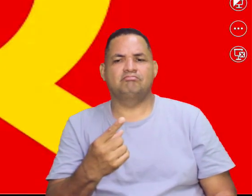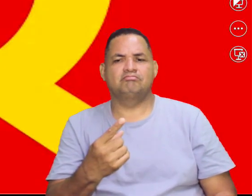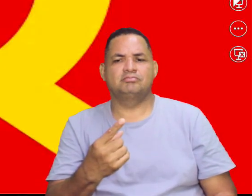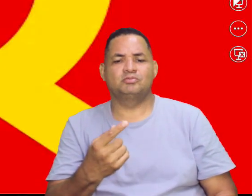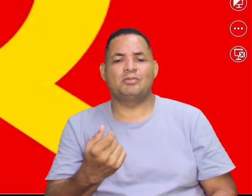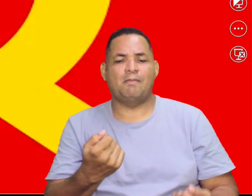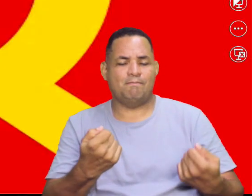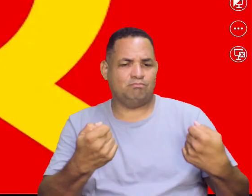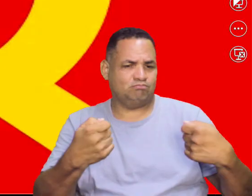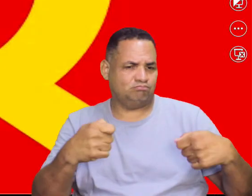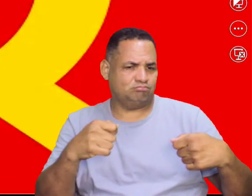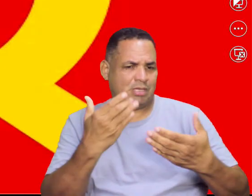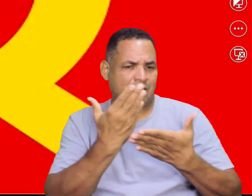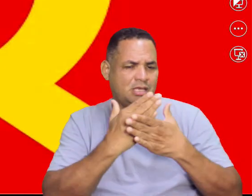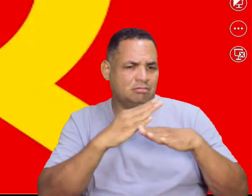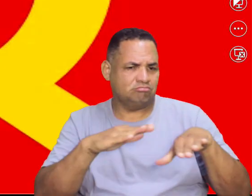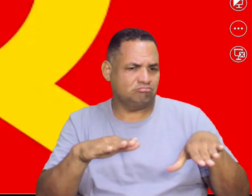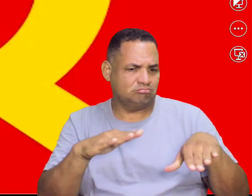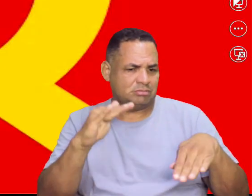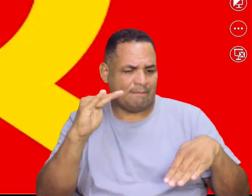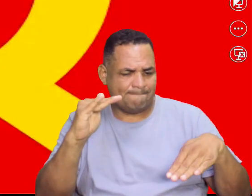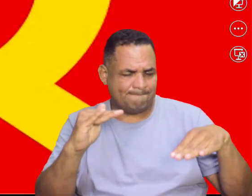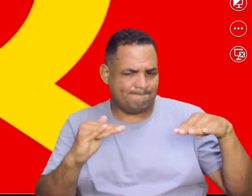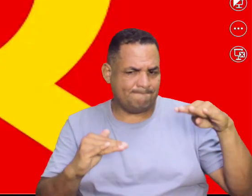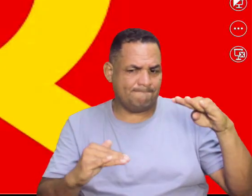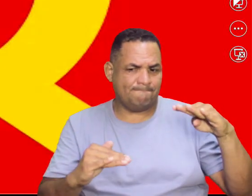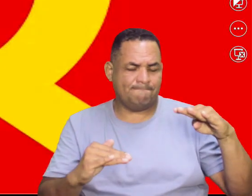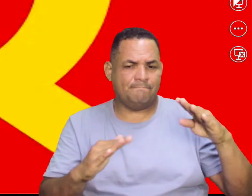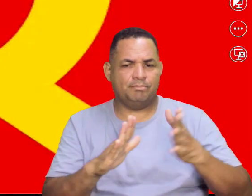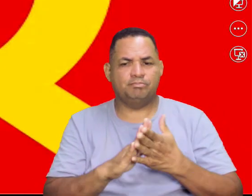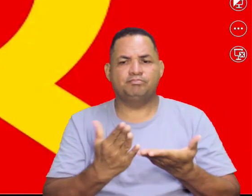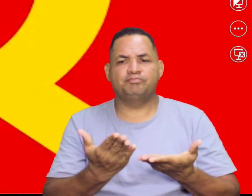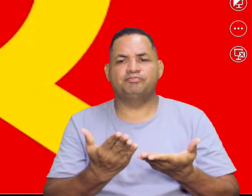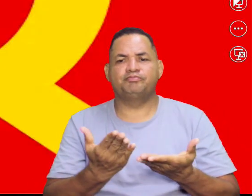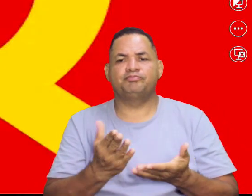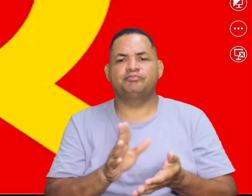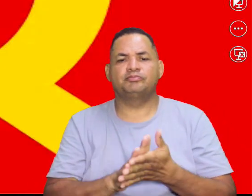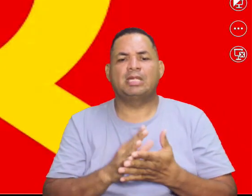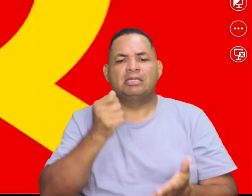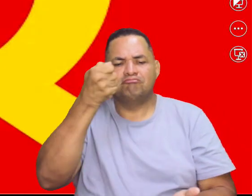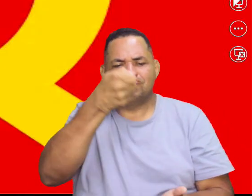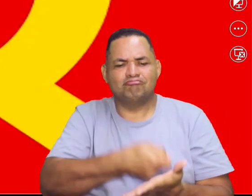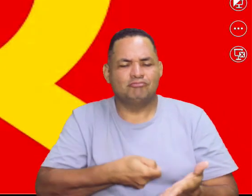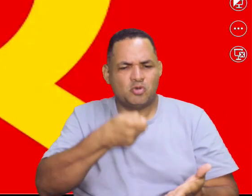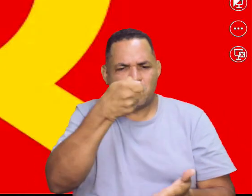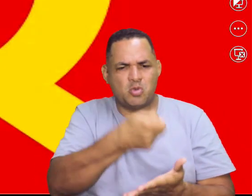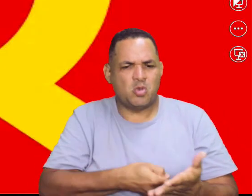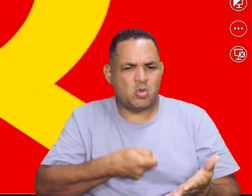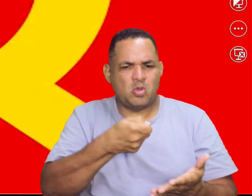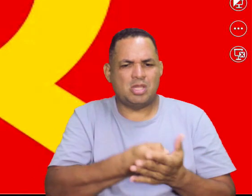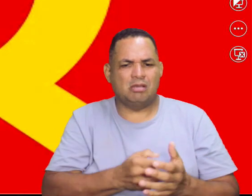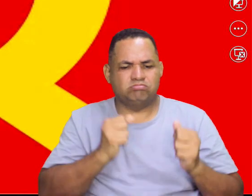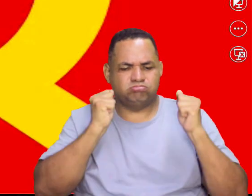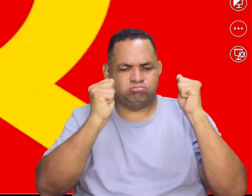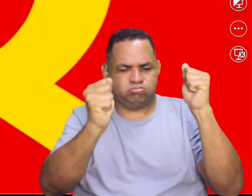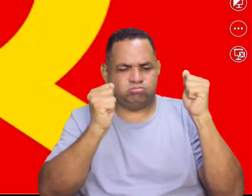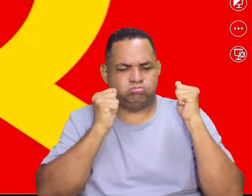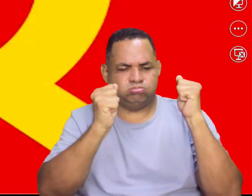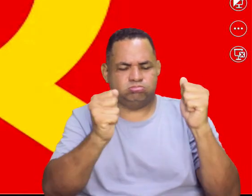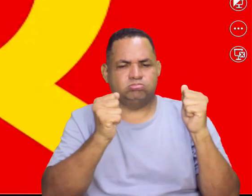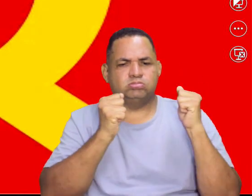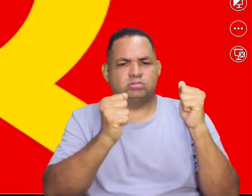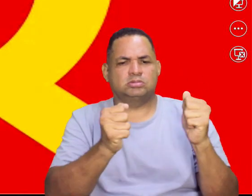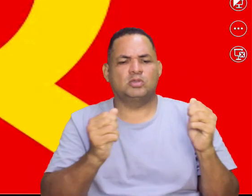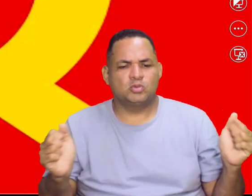é possível acabar com essa desigualdade através da luta de classes, pessoal, através